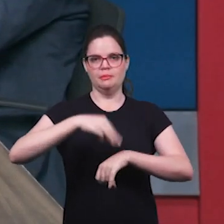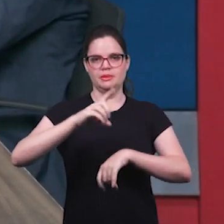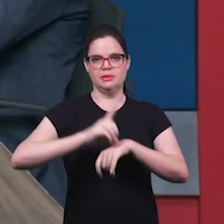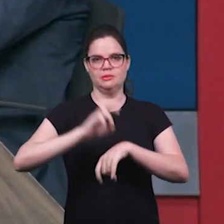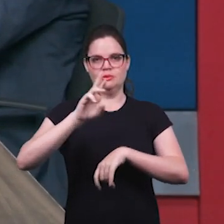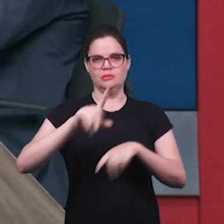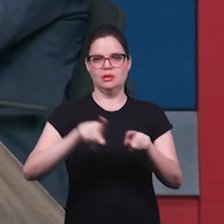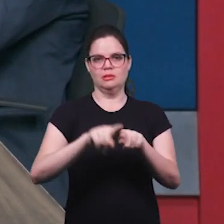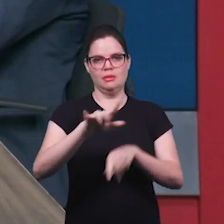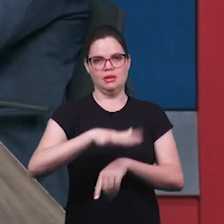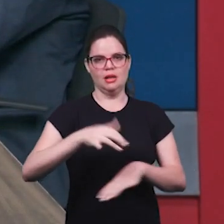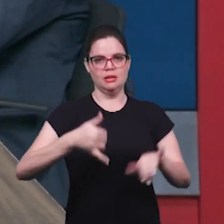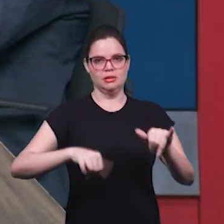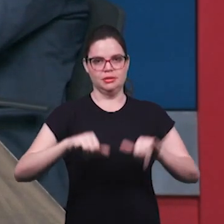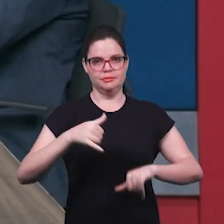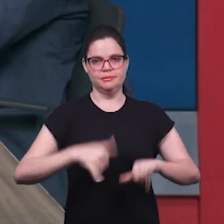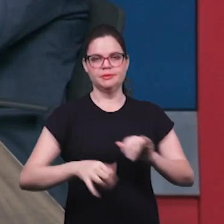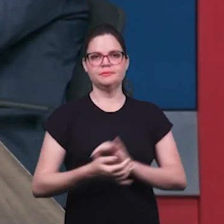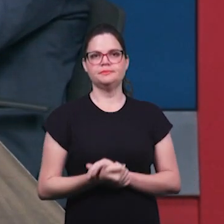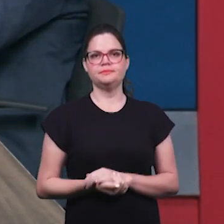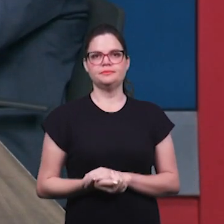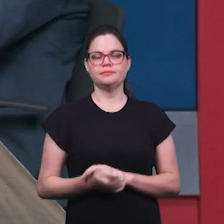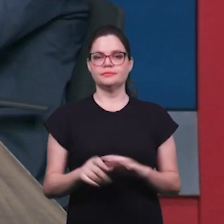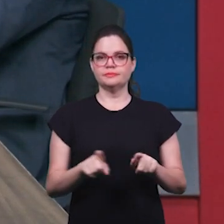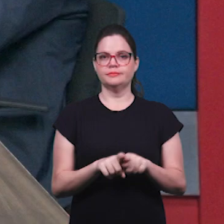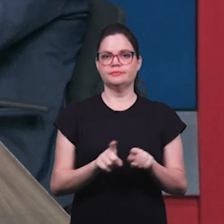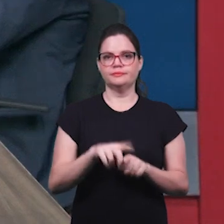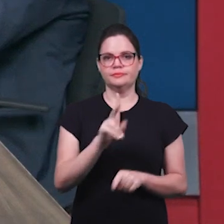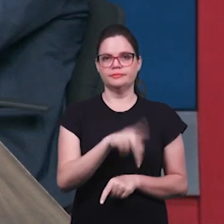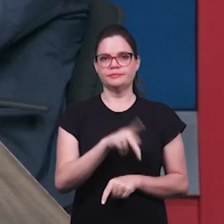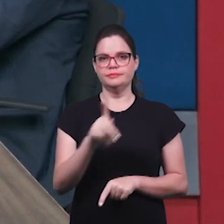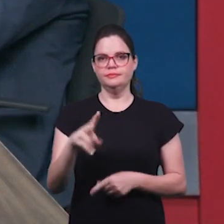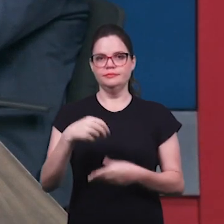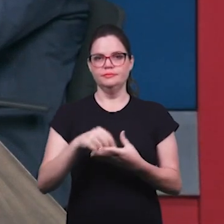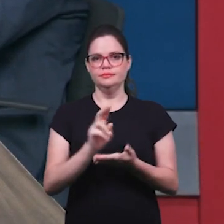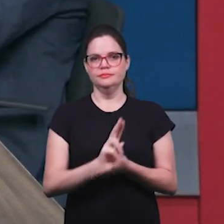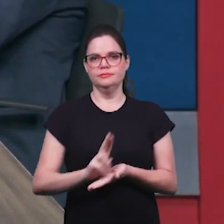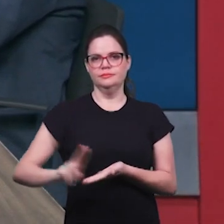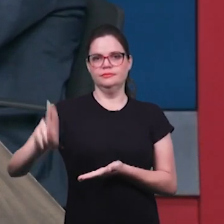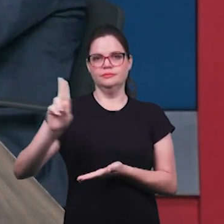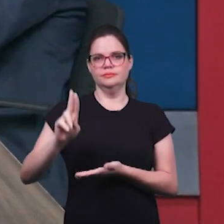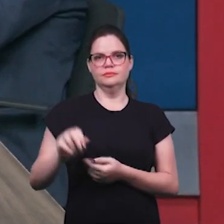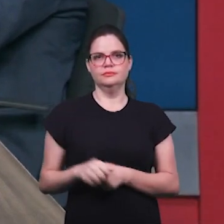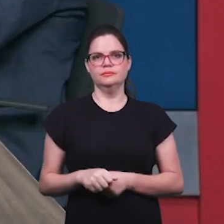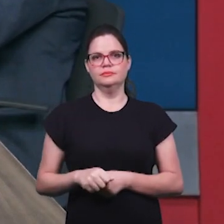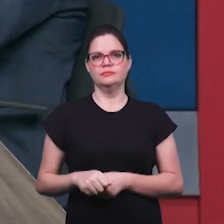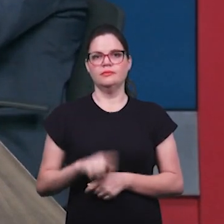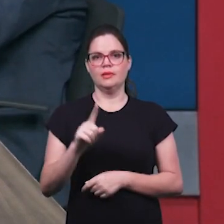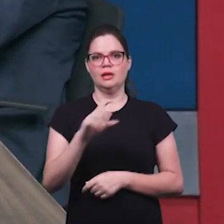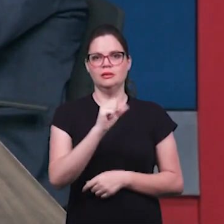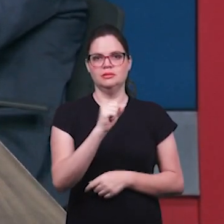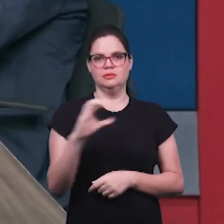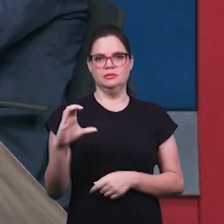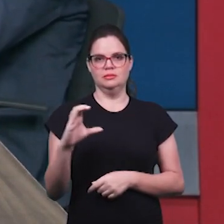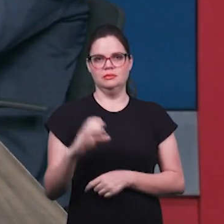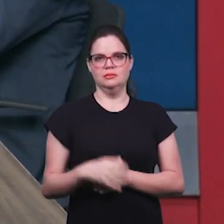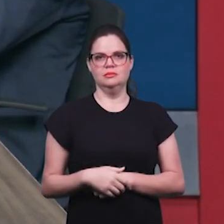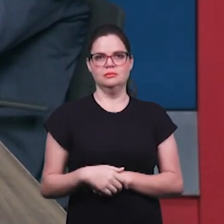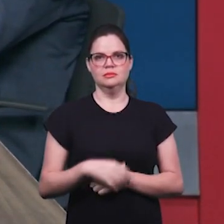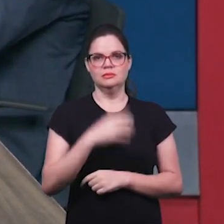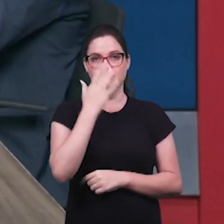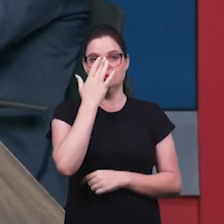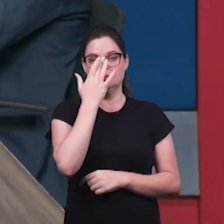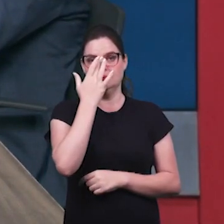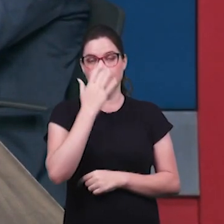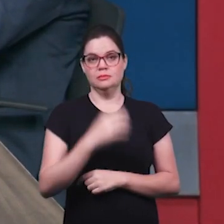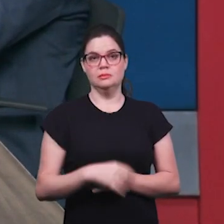do conhecimento, e ele é professor da Universidade do Estado de Santa Catarina. Na outra oportunidade